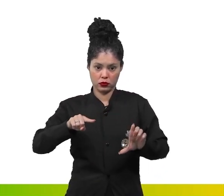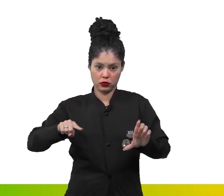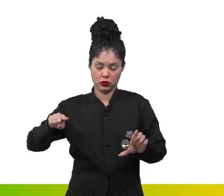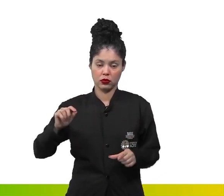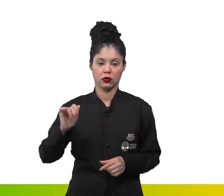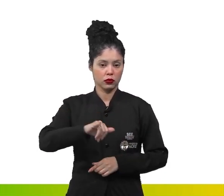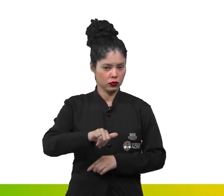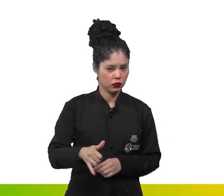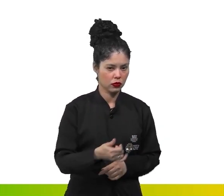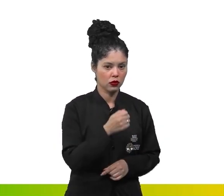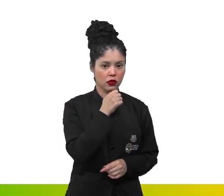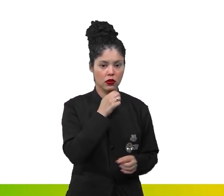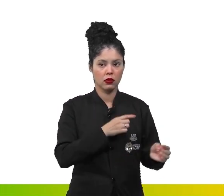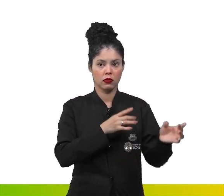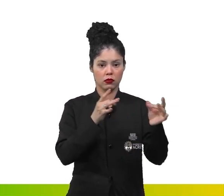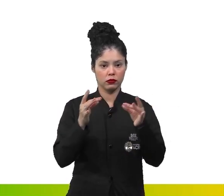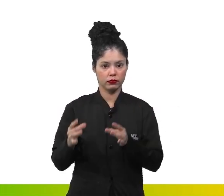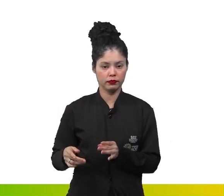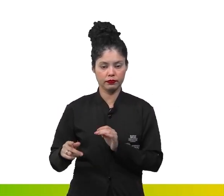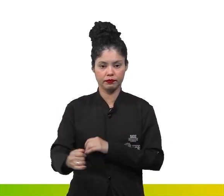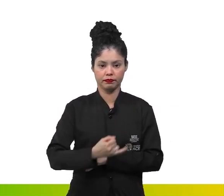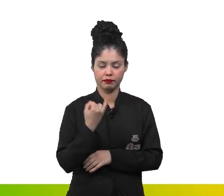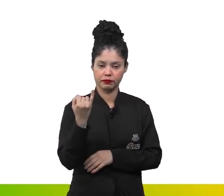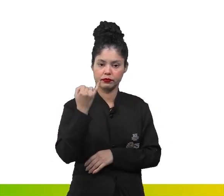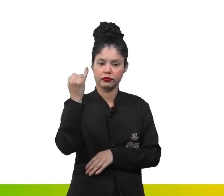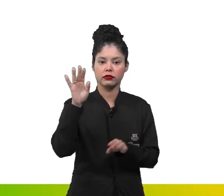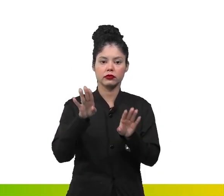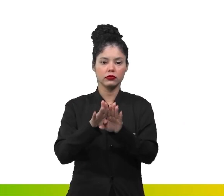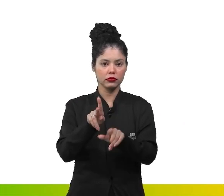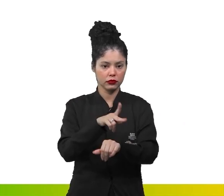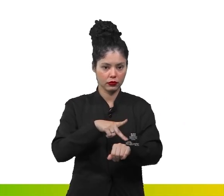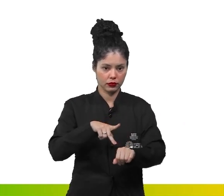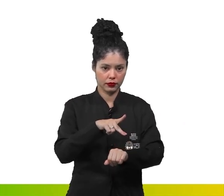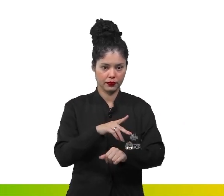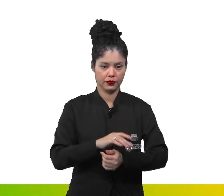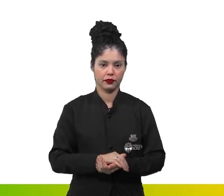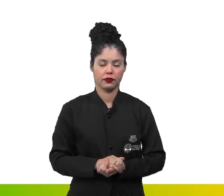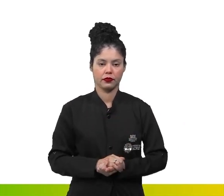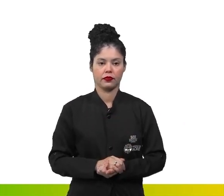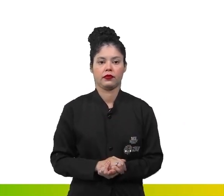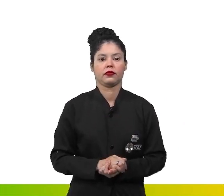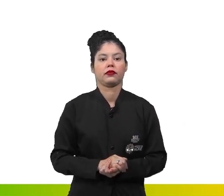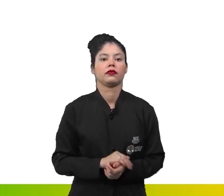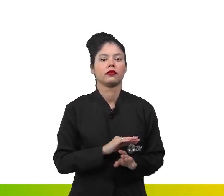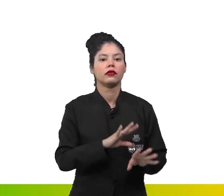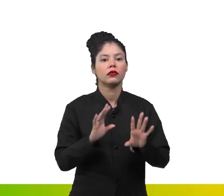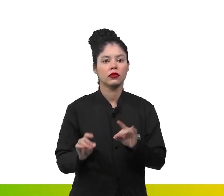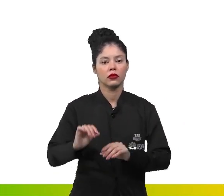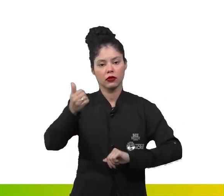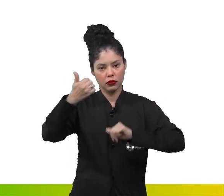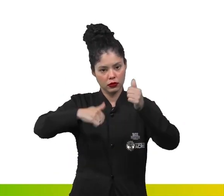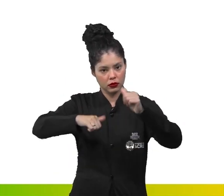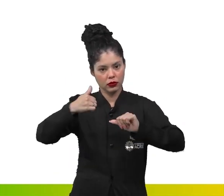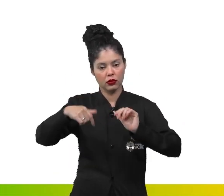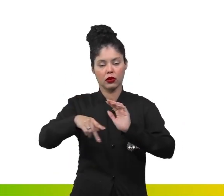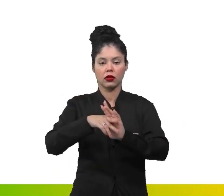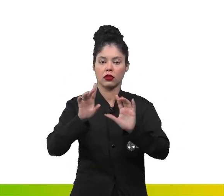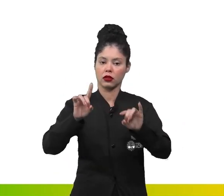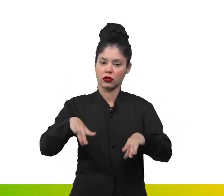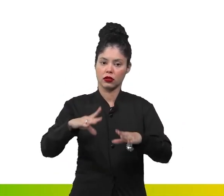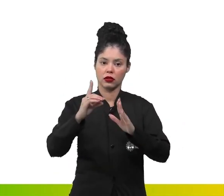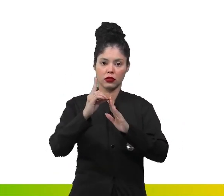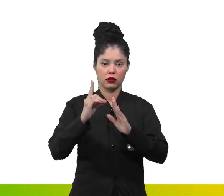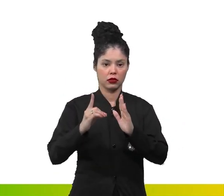oportunidade aí para o mercado, principalmente para a economia do país, tá? Aqui eu trouxe uma análise geral das últimas